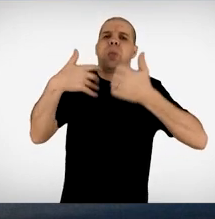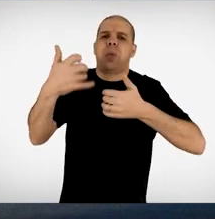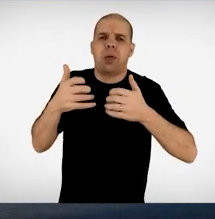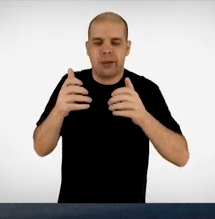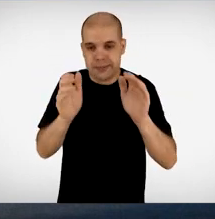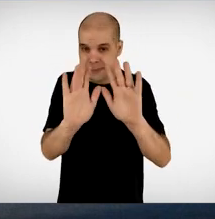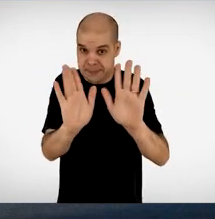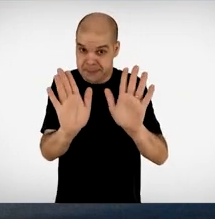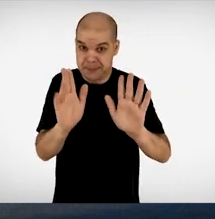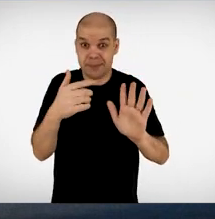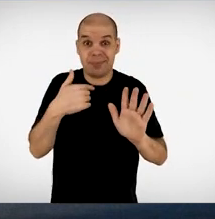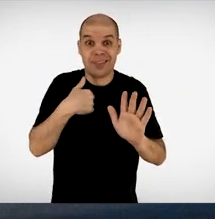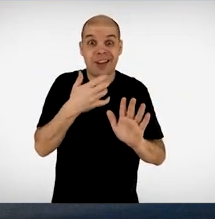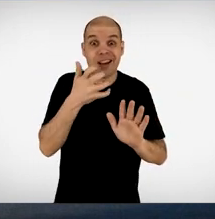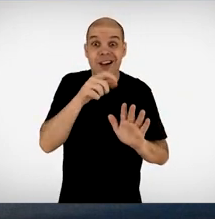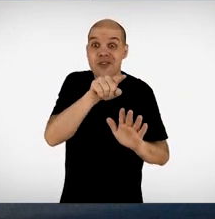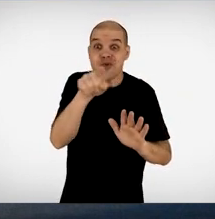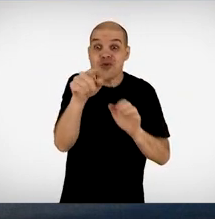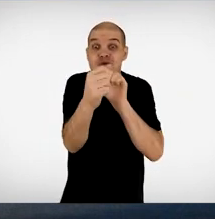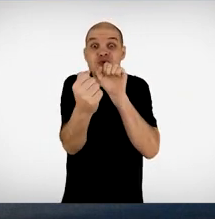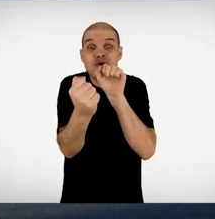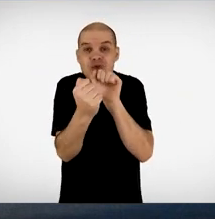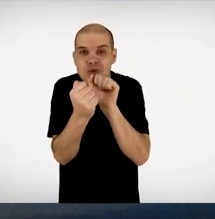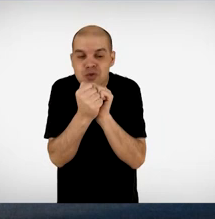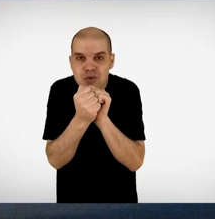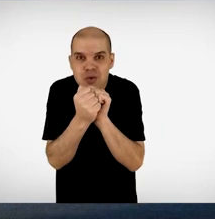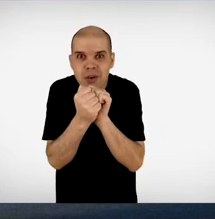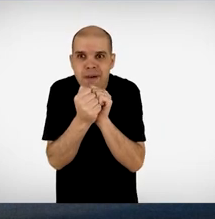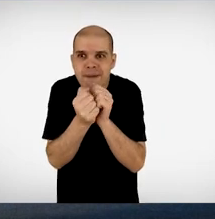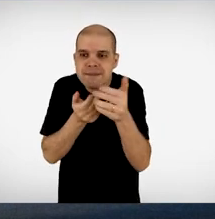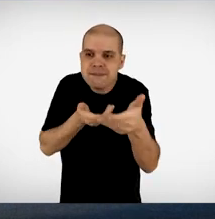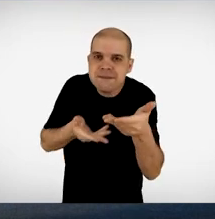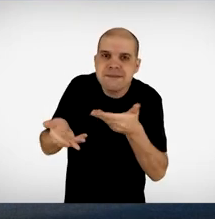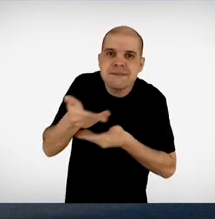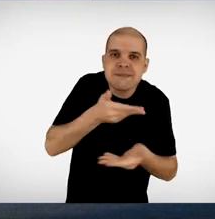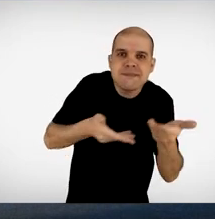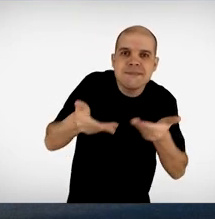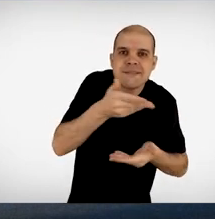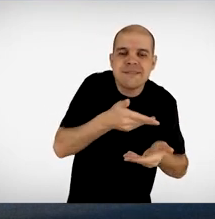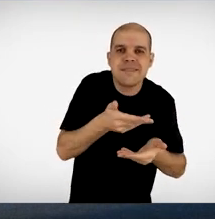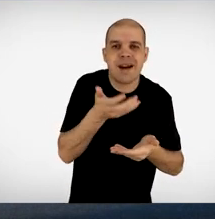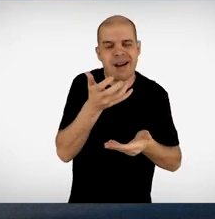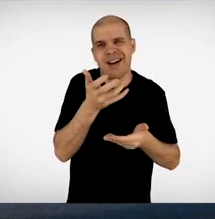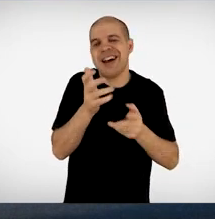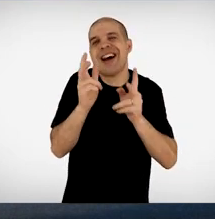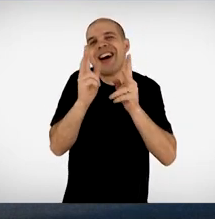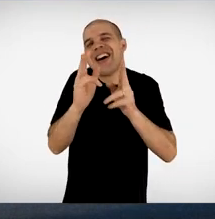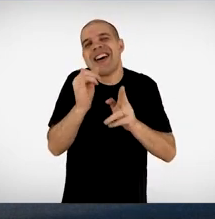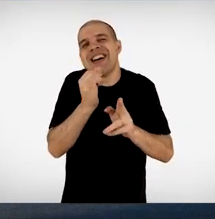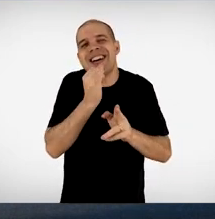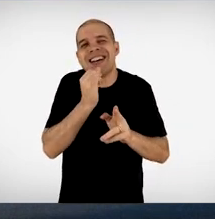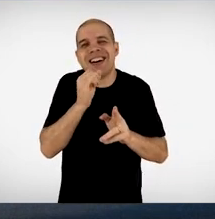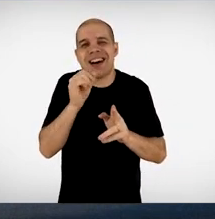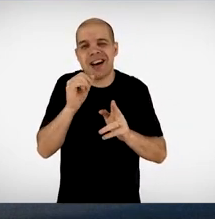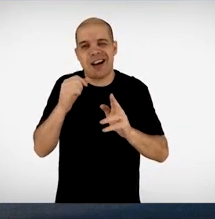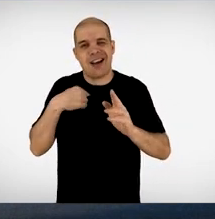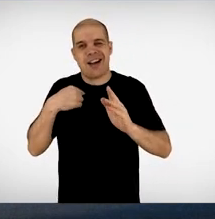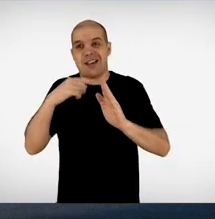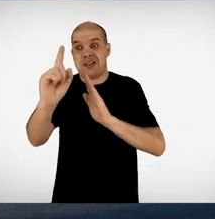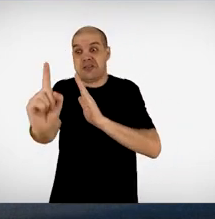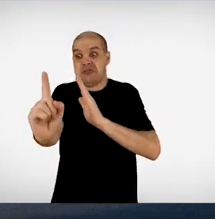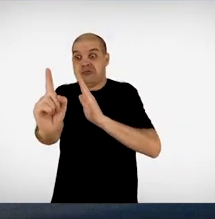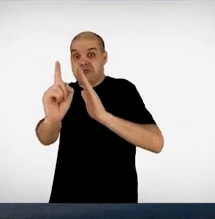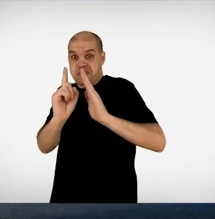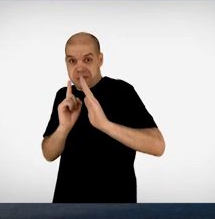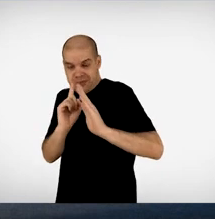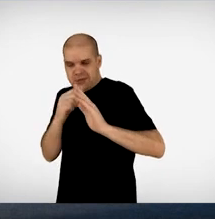vocês a fazer um exercício que a gente faz no consultório com o paciente. Né, e pensar esse filme como se fosse